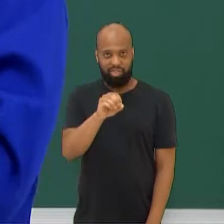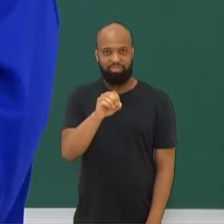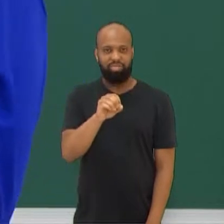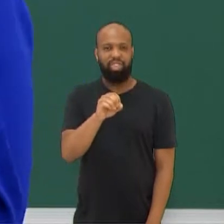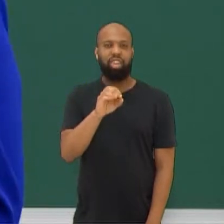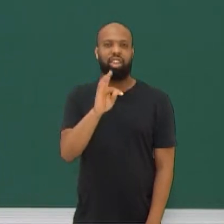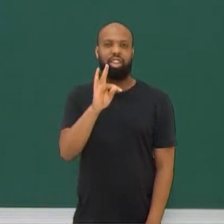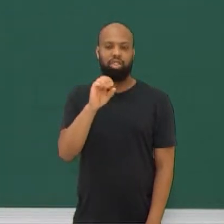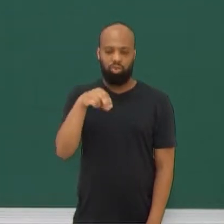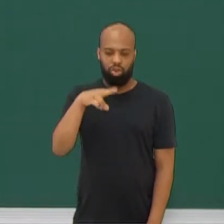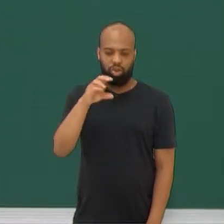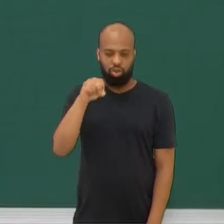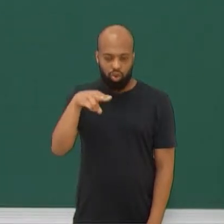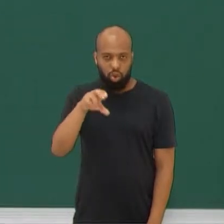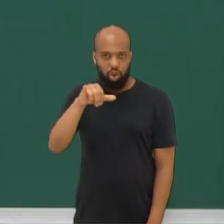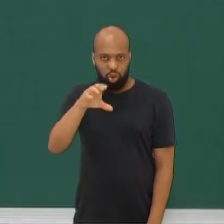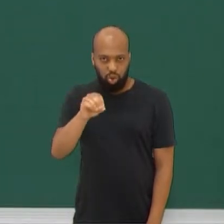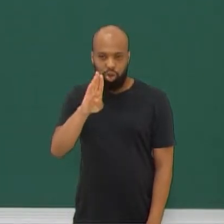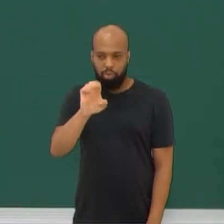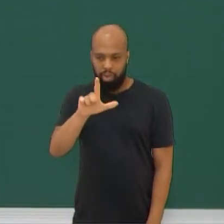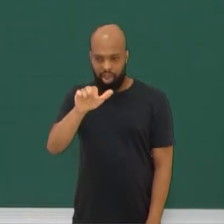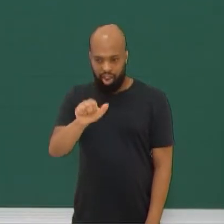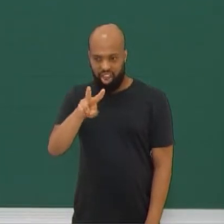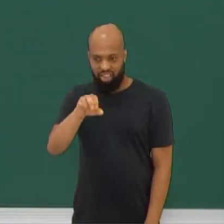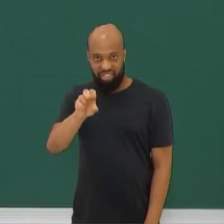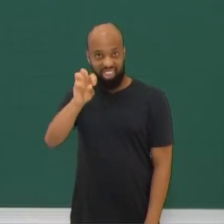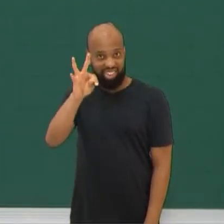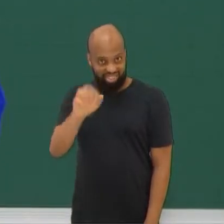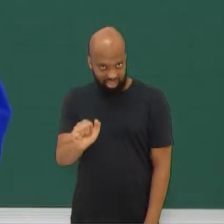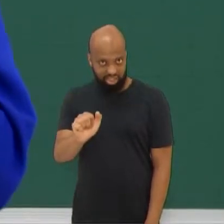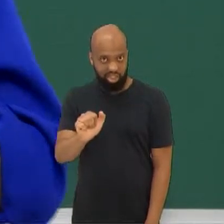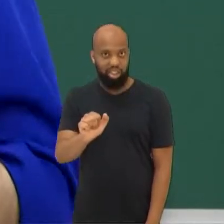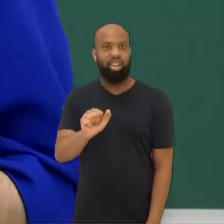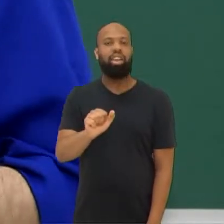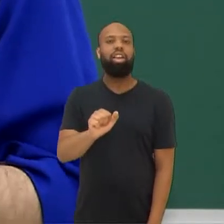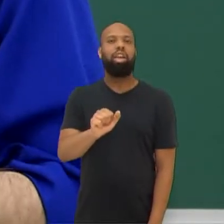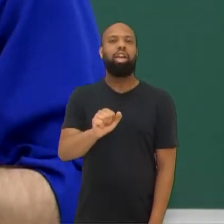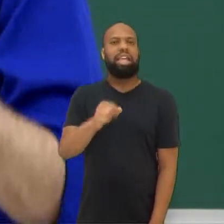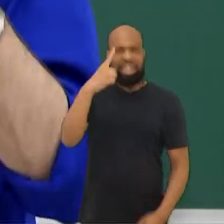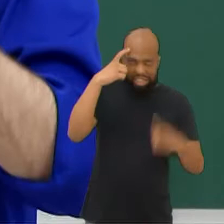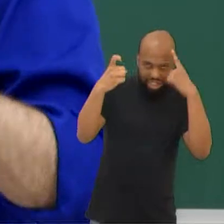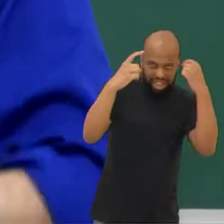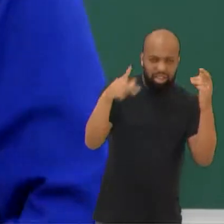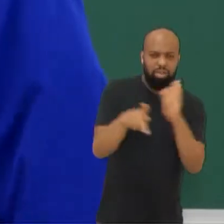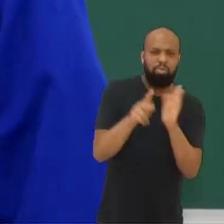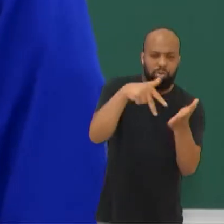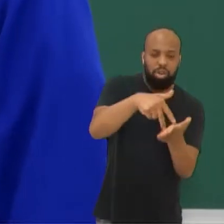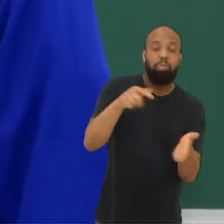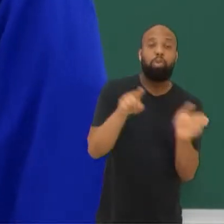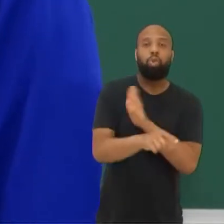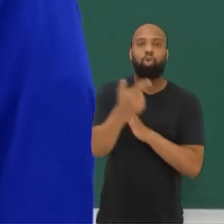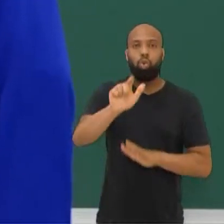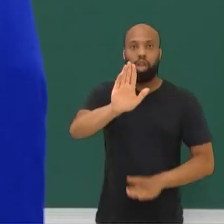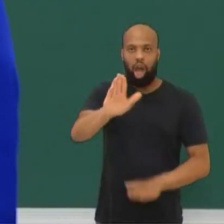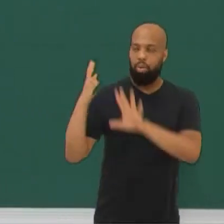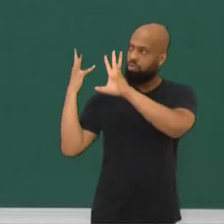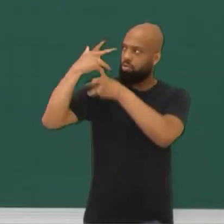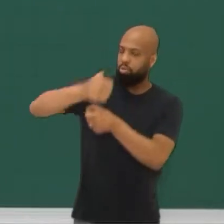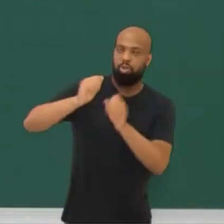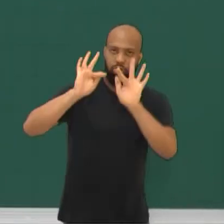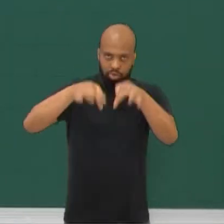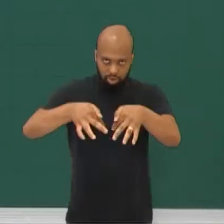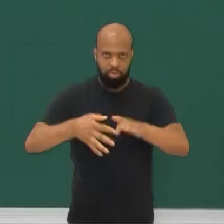Ela está perguntando aqui quais são as principais ideias do positivismo, mas quando a aula estiver acabando, a gente vai fazer uma revisãozinha aí, você já vai lembrar, tá? A